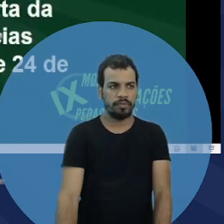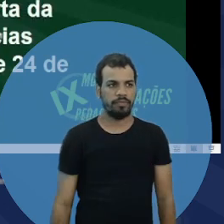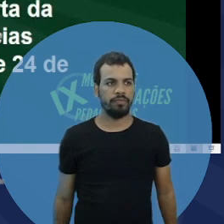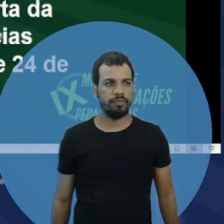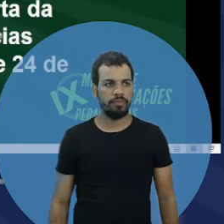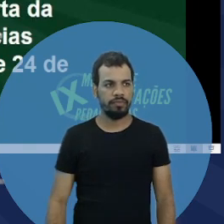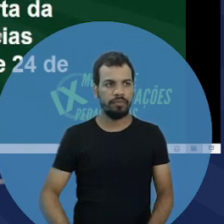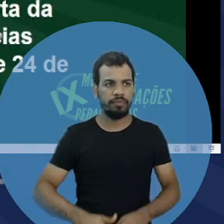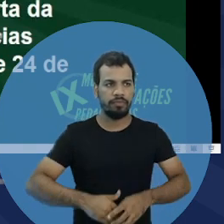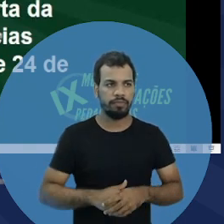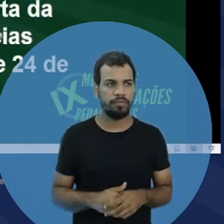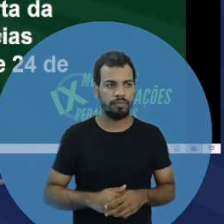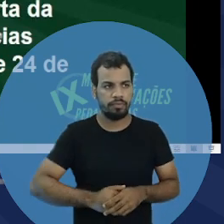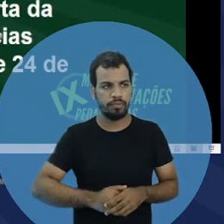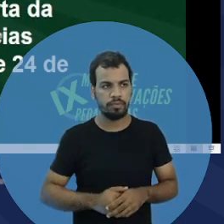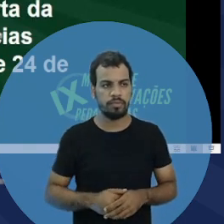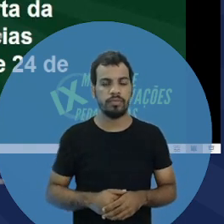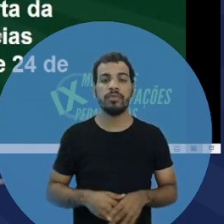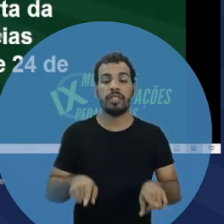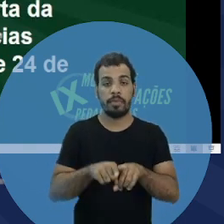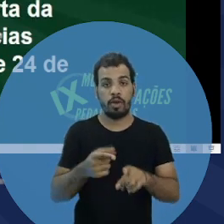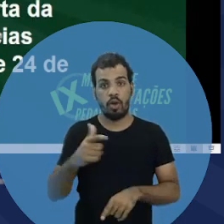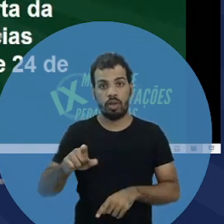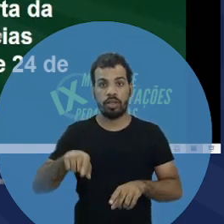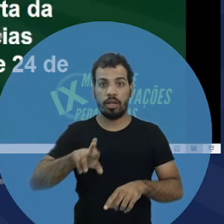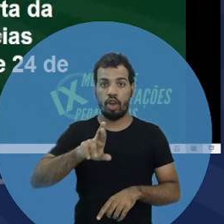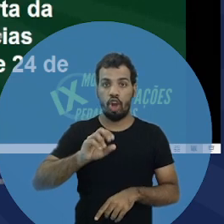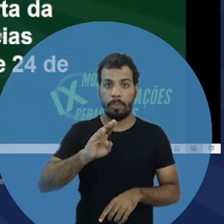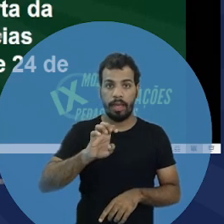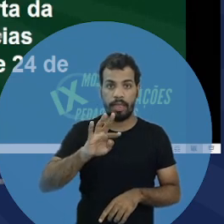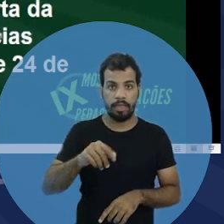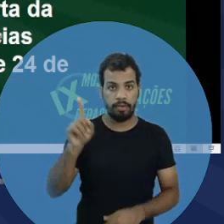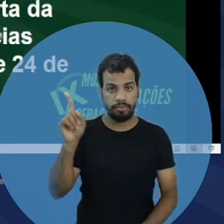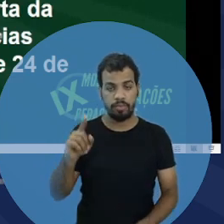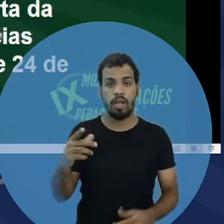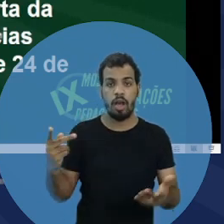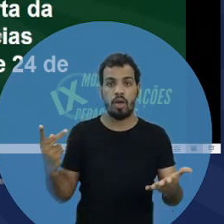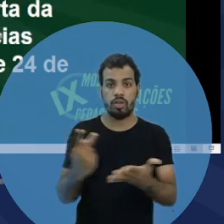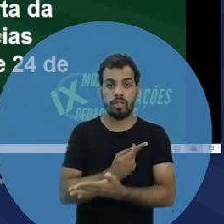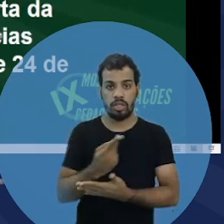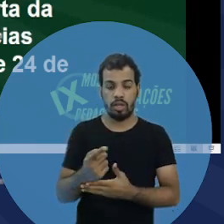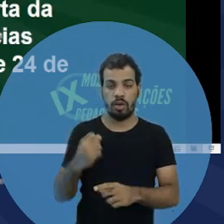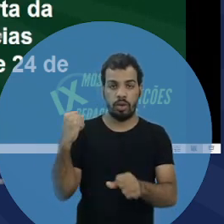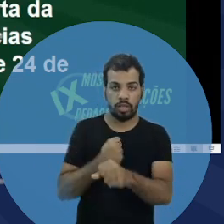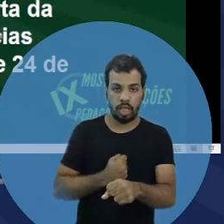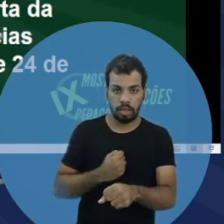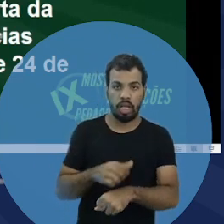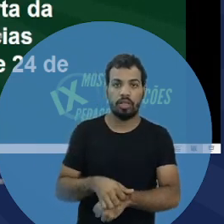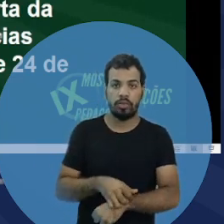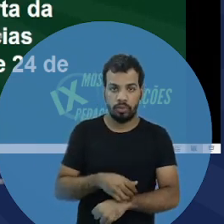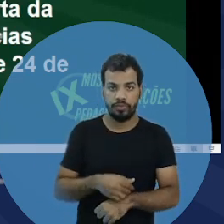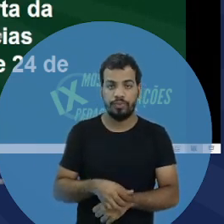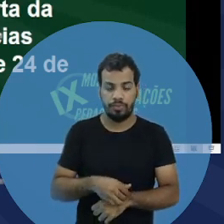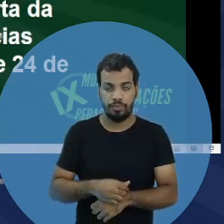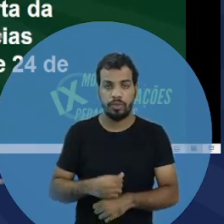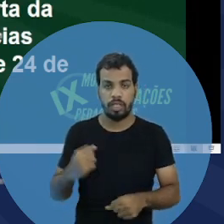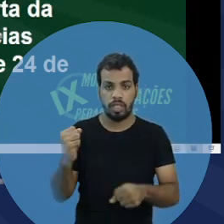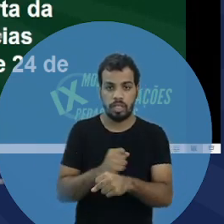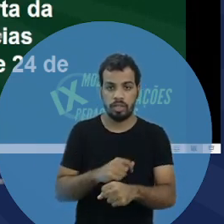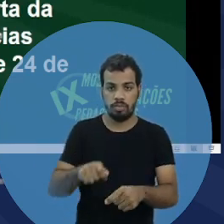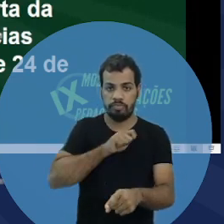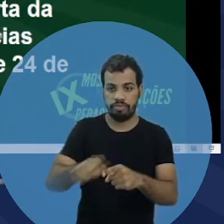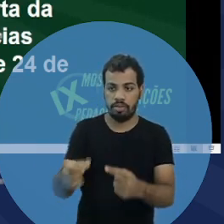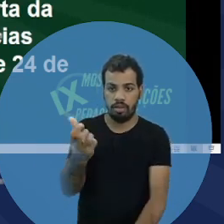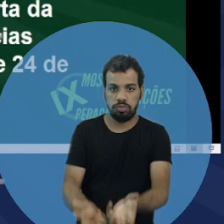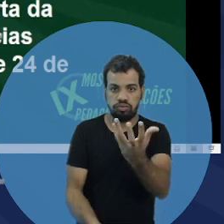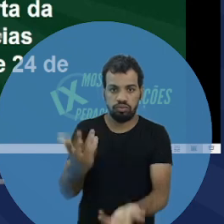Também, outra também, que foi Roberta, também foi vítima também de assassinato, né? Que foi incendiada, infelizmente, e chegou